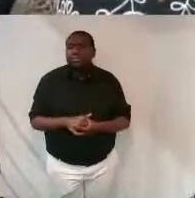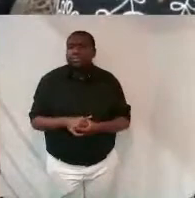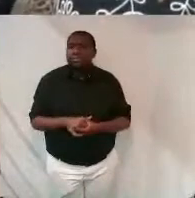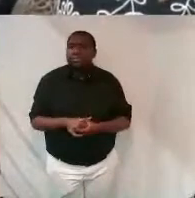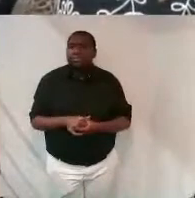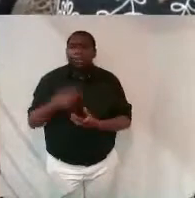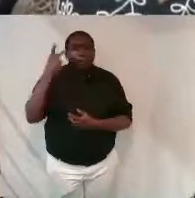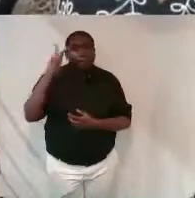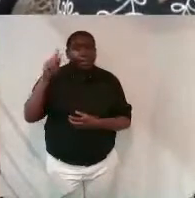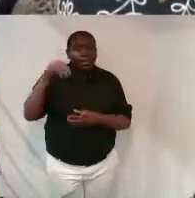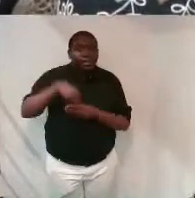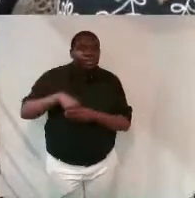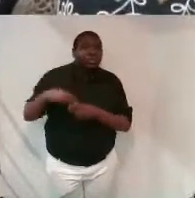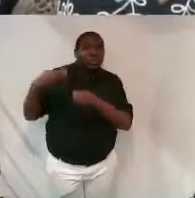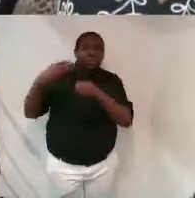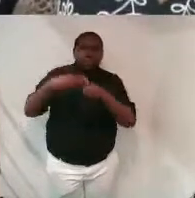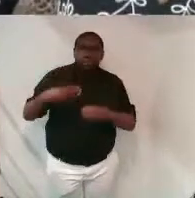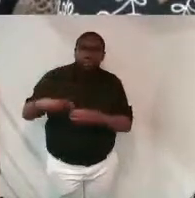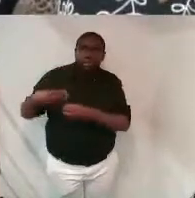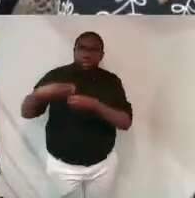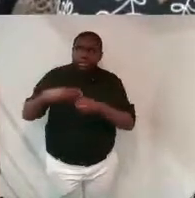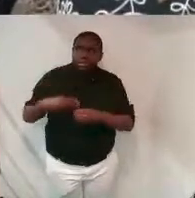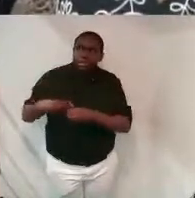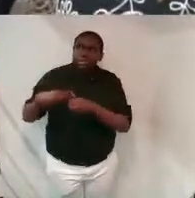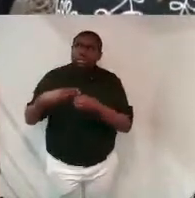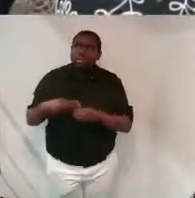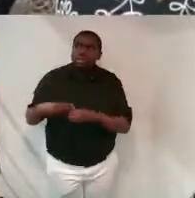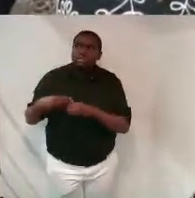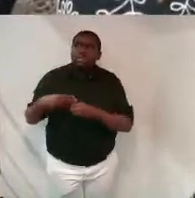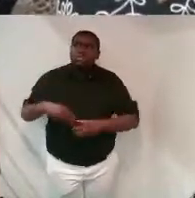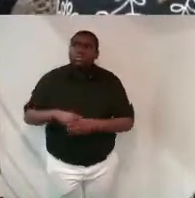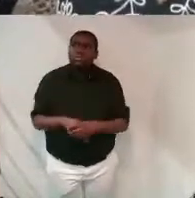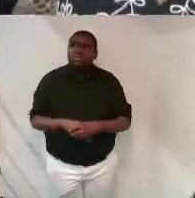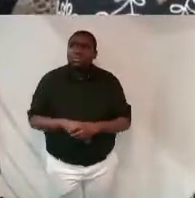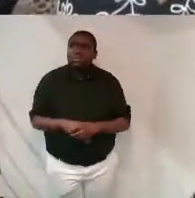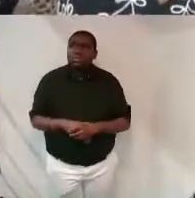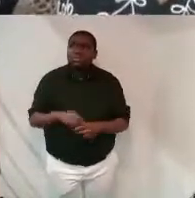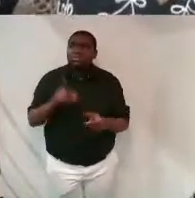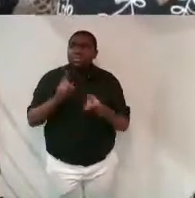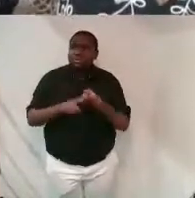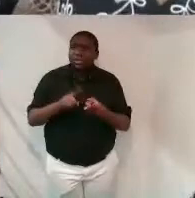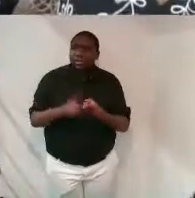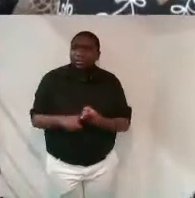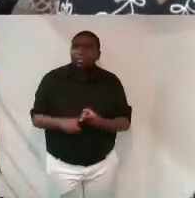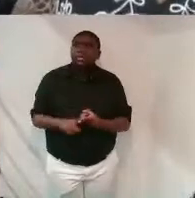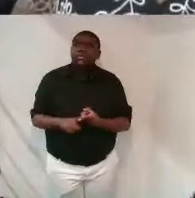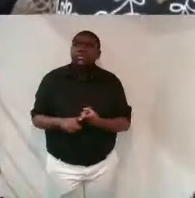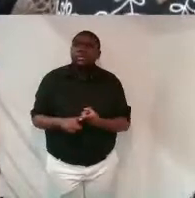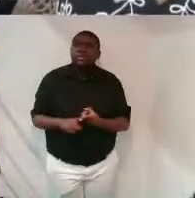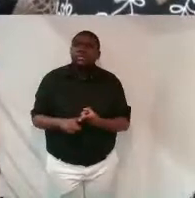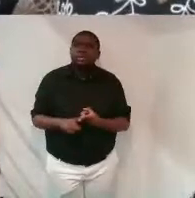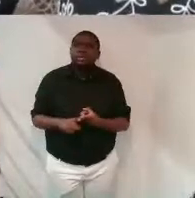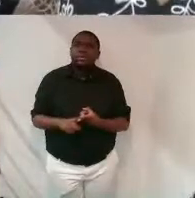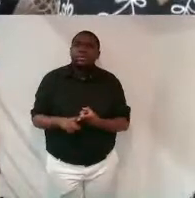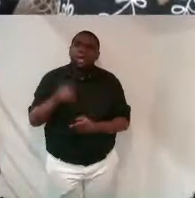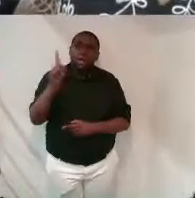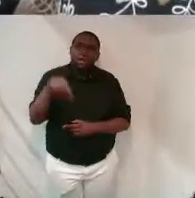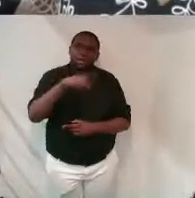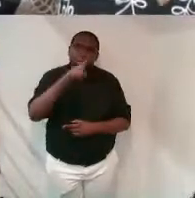aos municípios quando tem que buscar a sua caducidade ou mesmo a sua rescisão ou